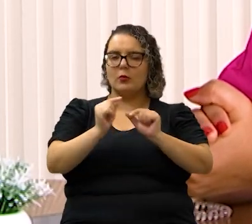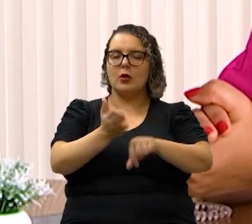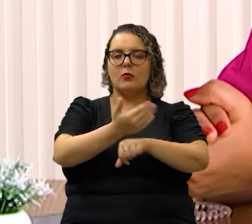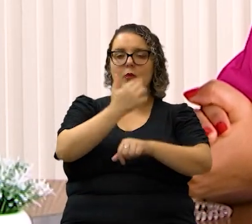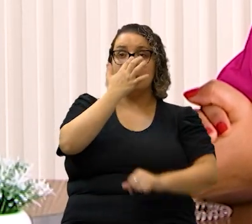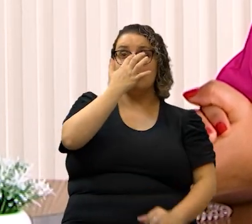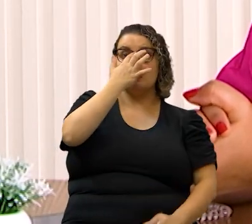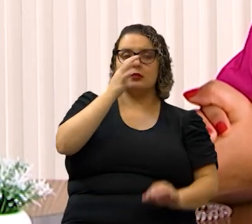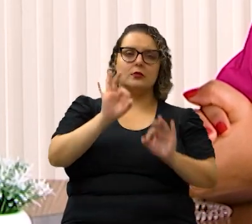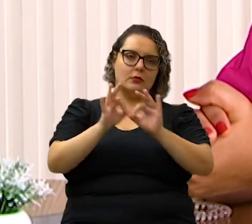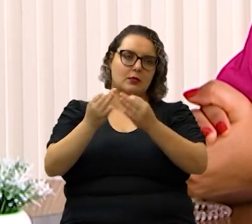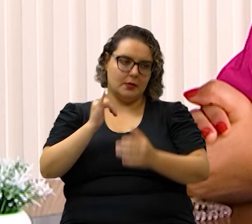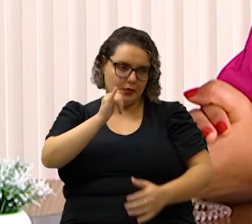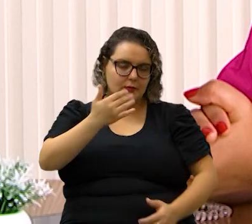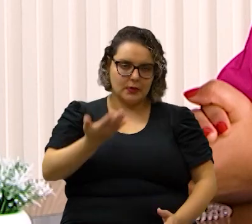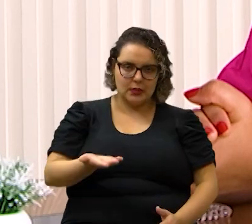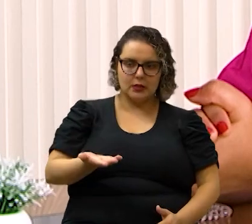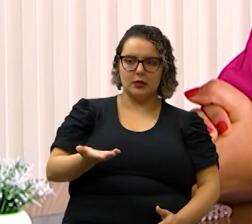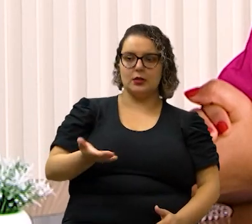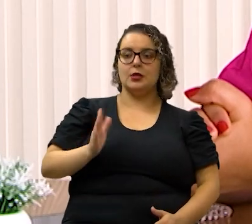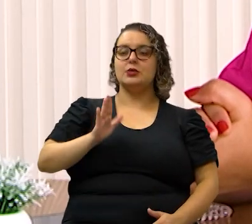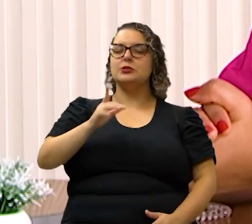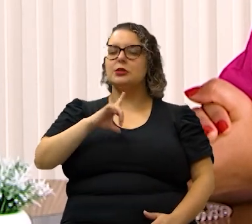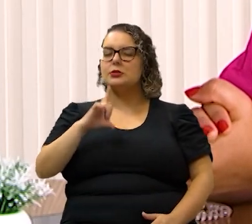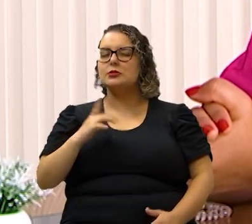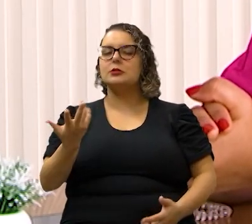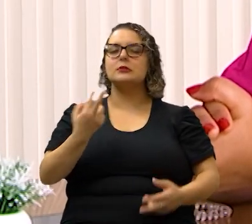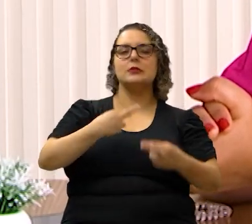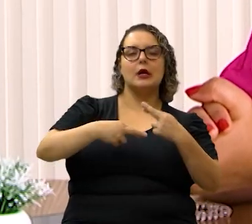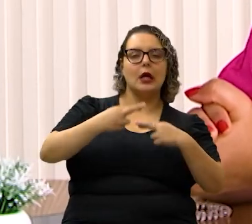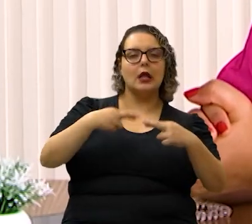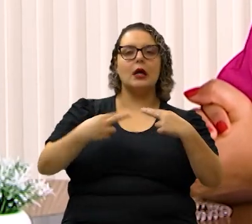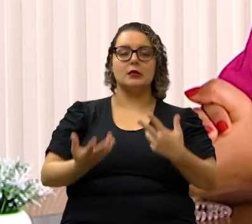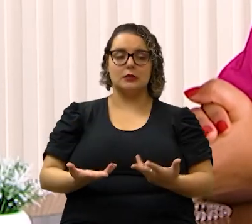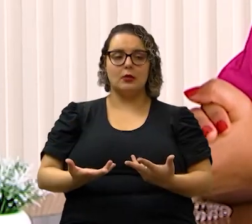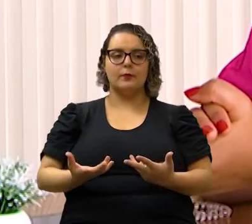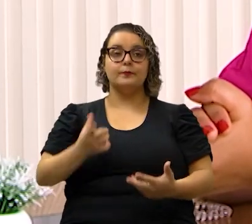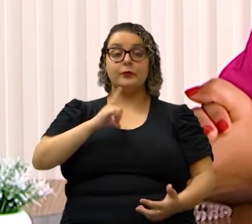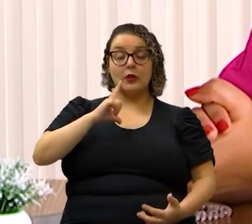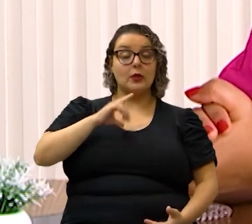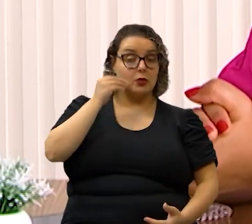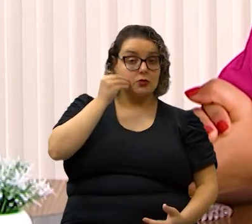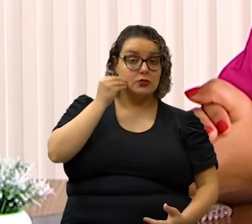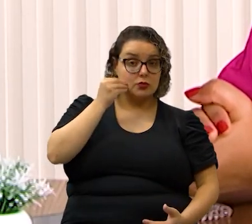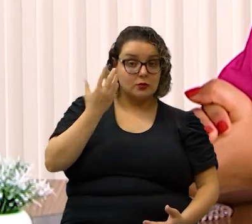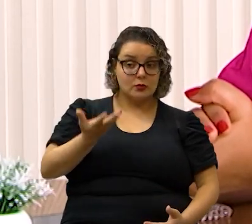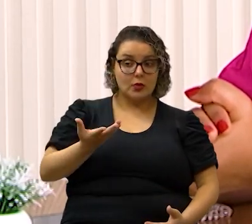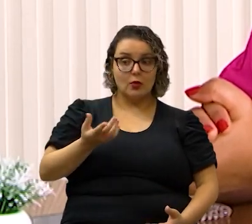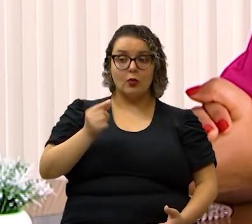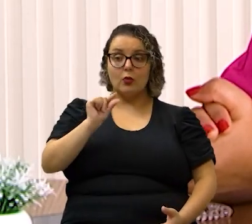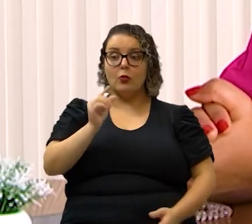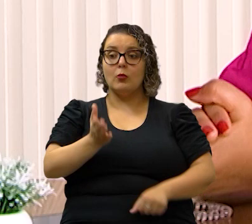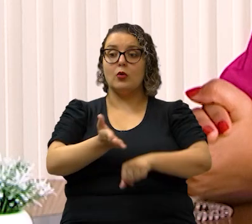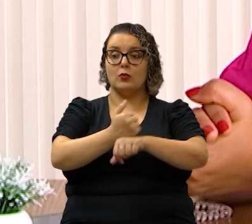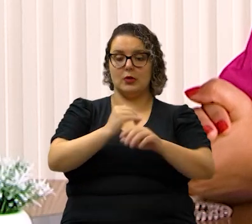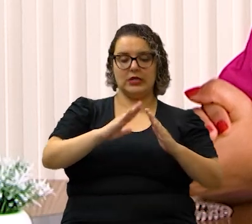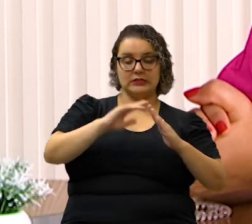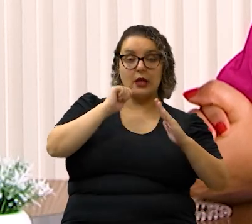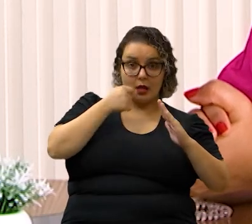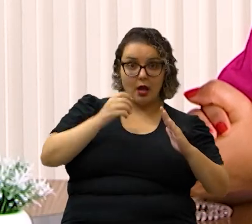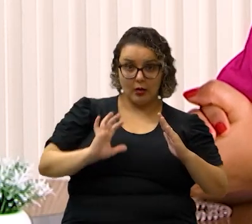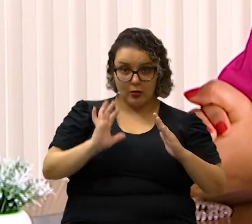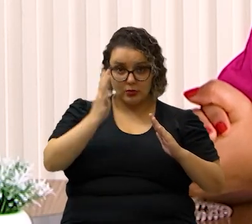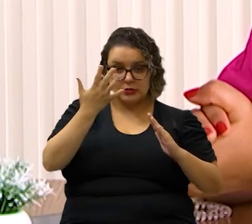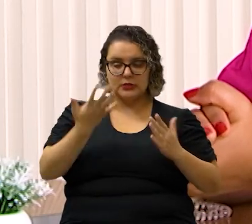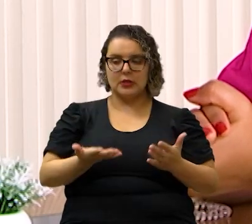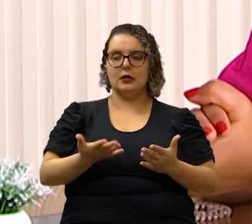realmente acontecer essa questão de família que eu te contei. Então, eu já tinha sempre essa relação. E aí eu tive uma experiência, um pouco antes da